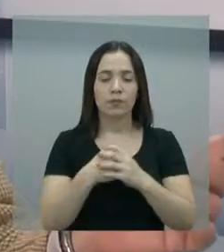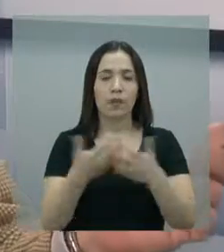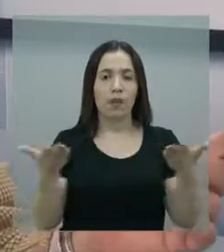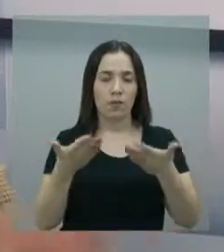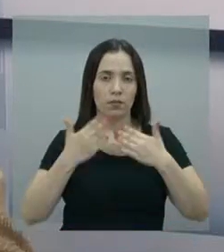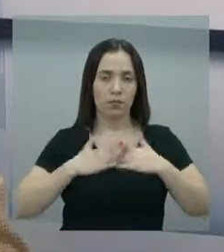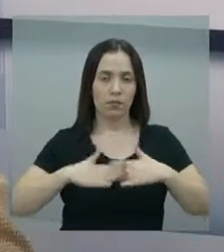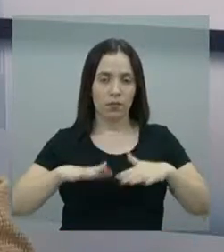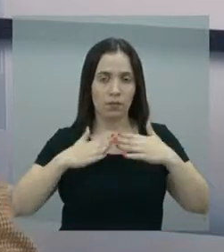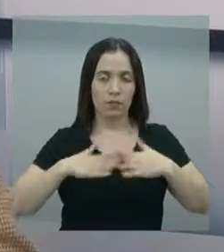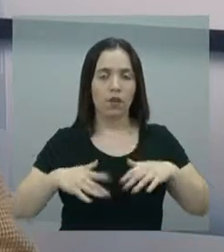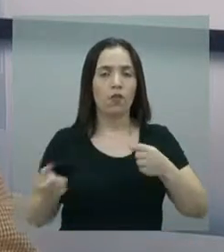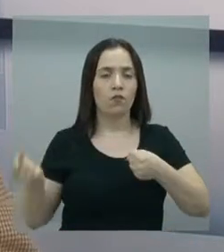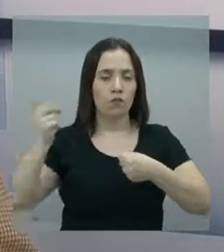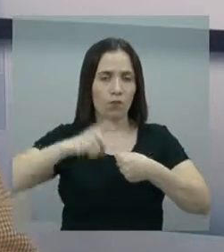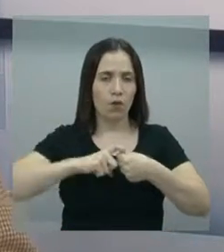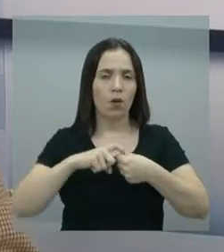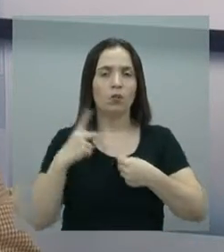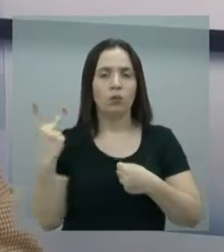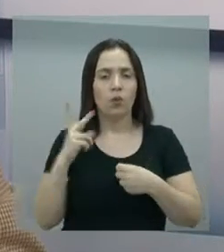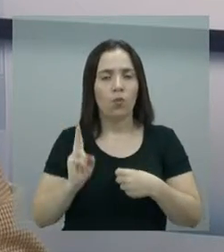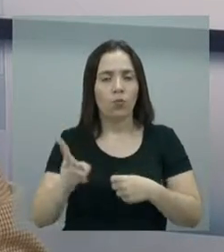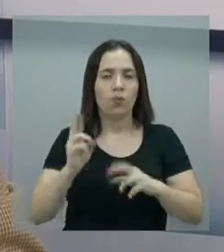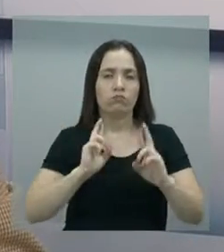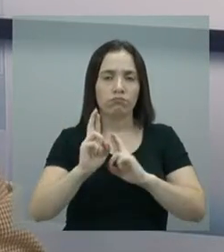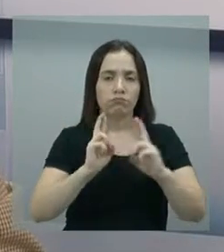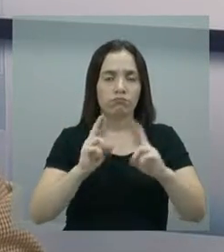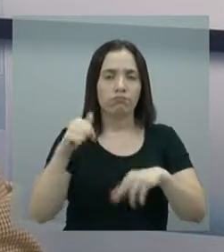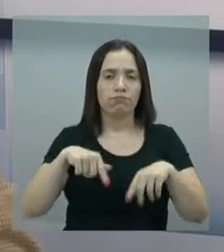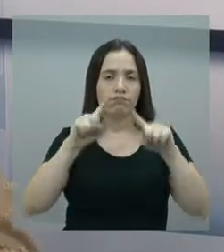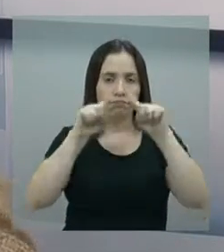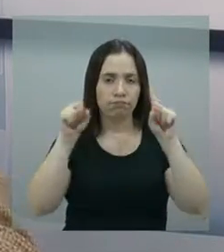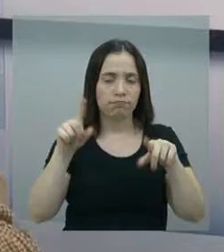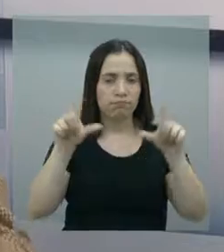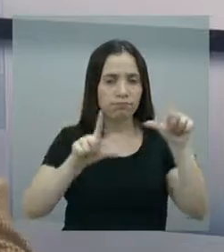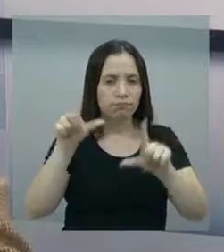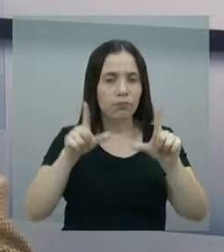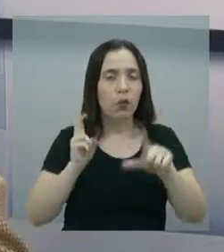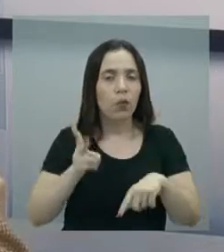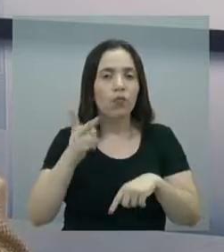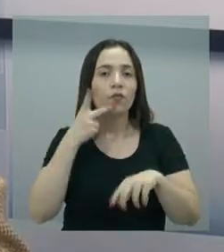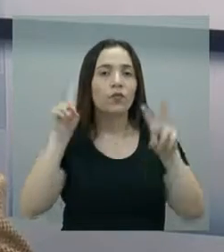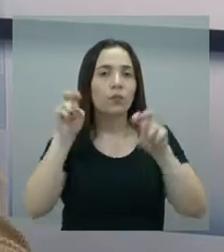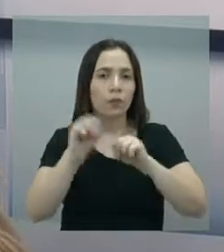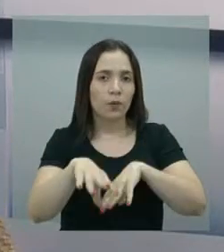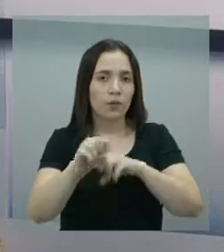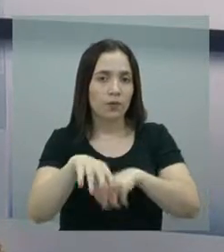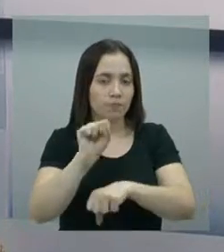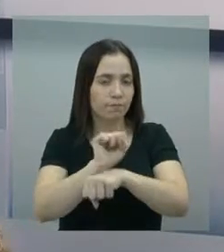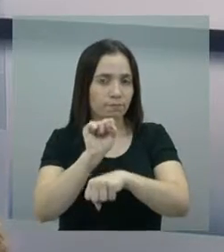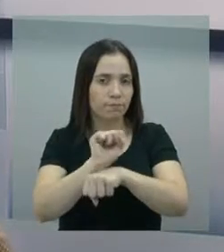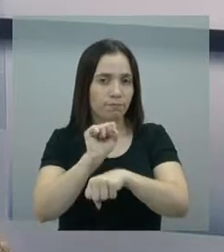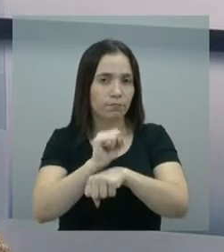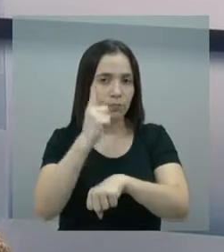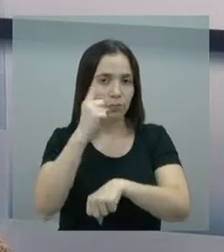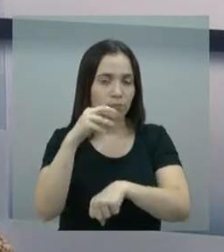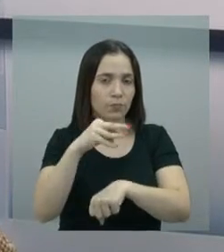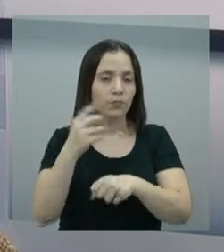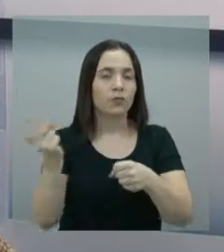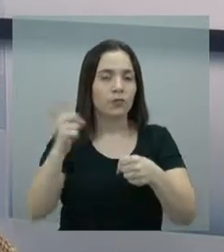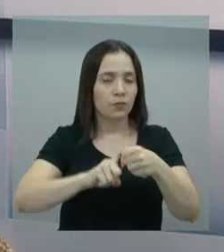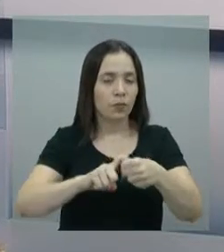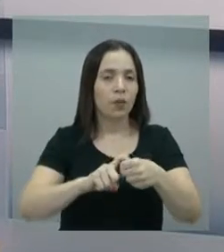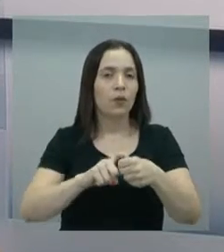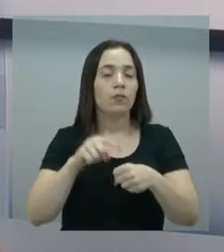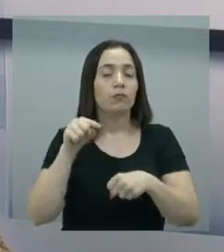rápido intervalo, doutor João, mas volto já para a gente fechar esse programa continuando falando de educação. É o único caminho,